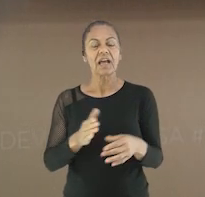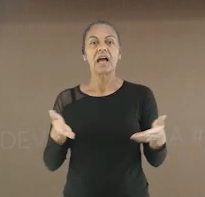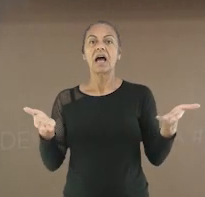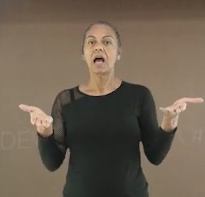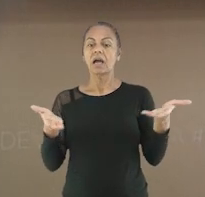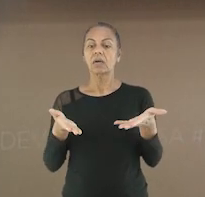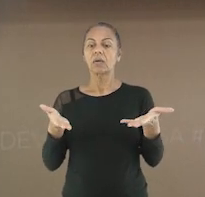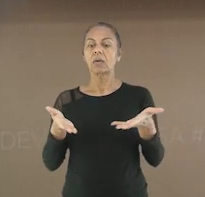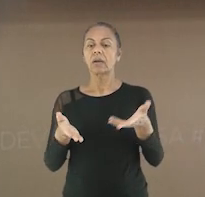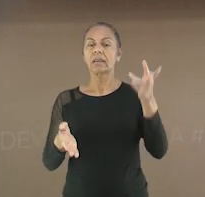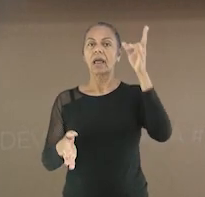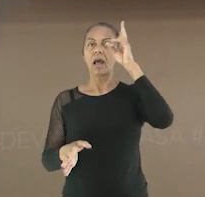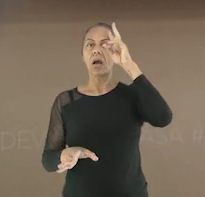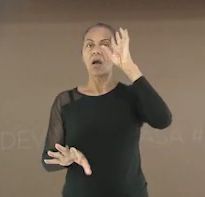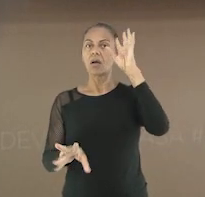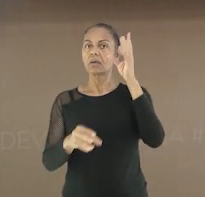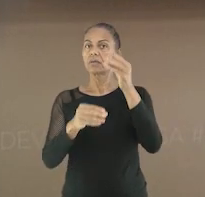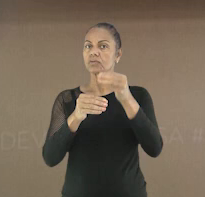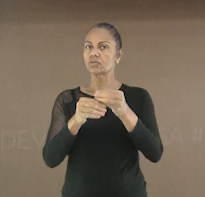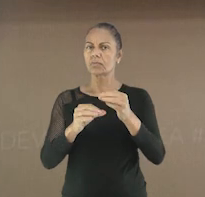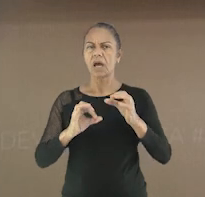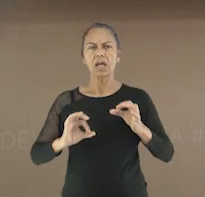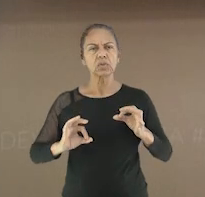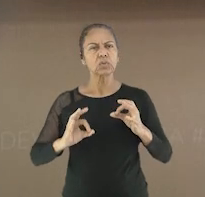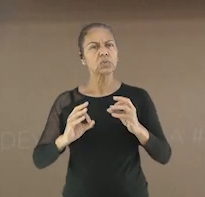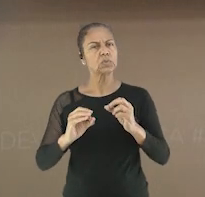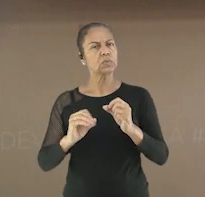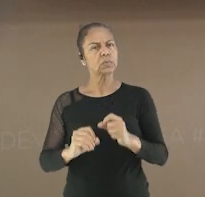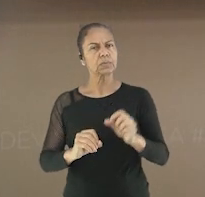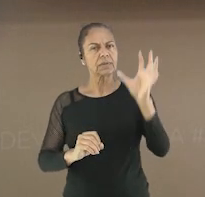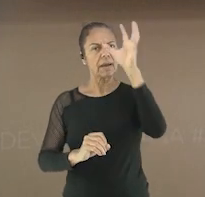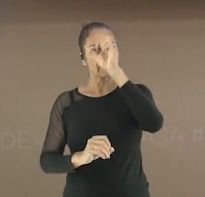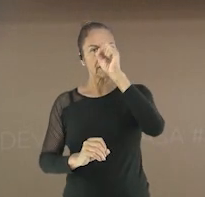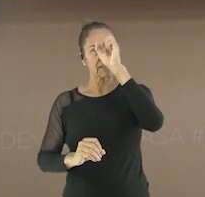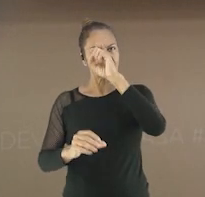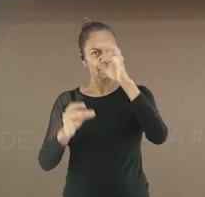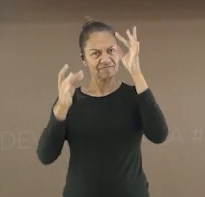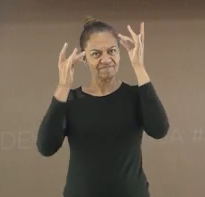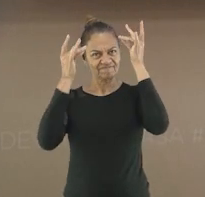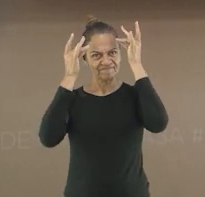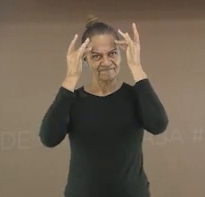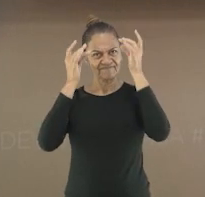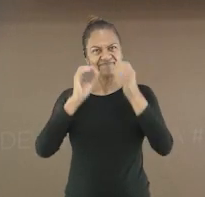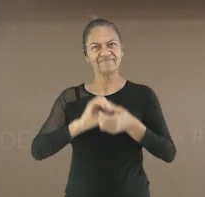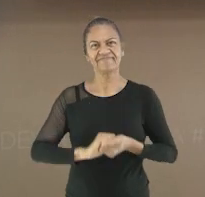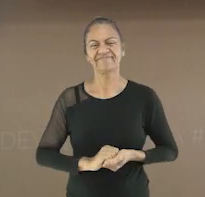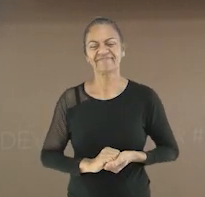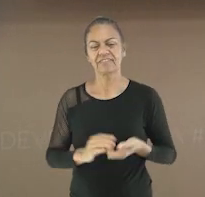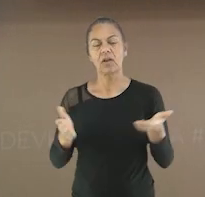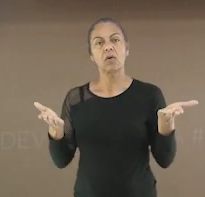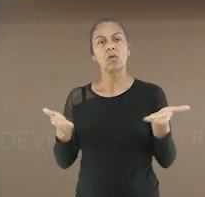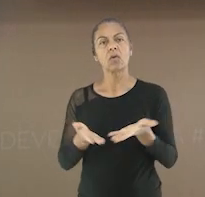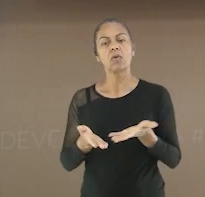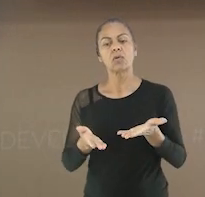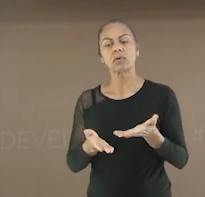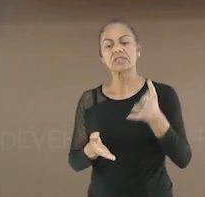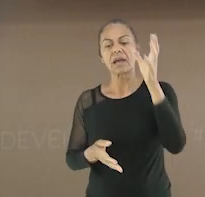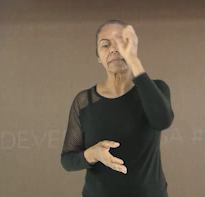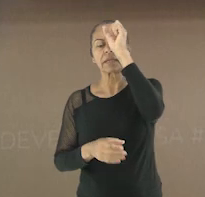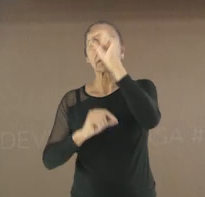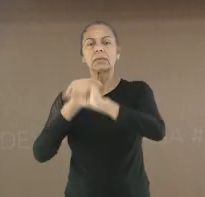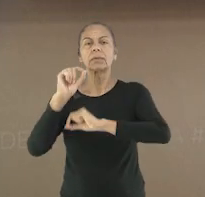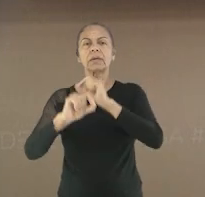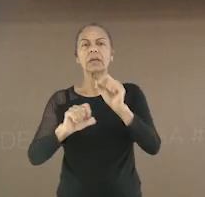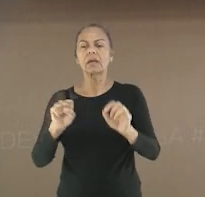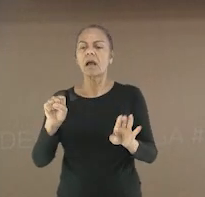marcou? Agora veja só um resumo do que você aprendeu na aula de hoje. Na aula de hoje você aprendeu